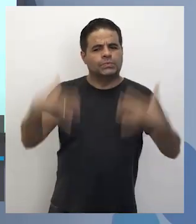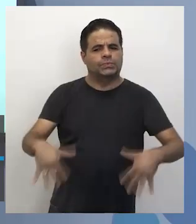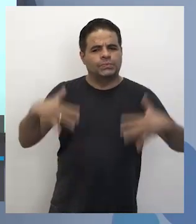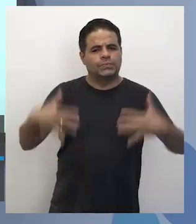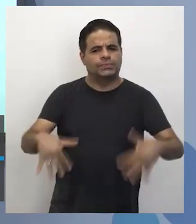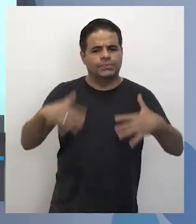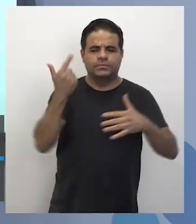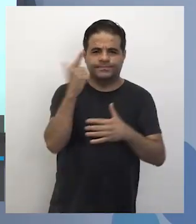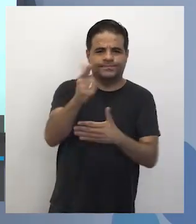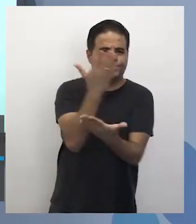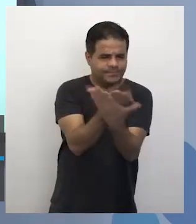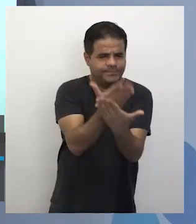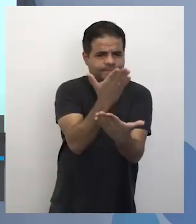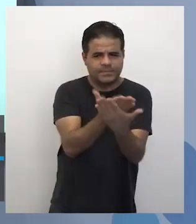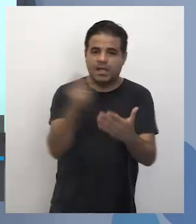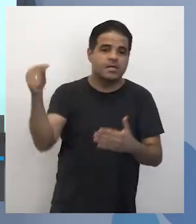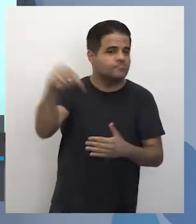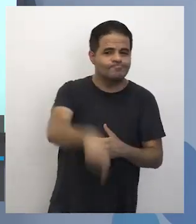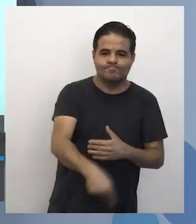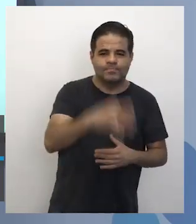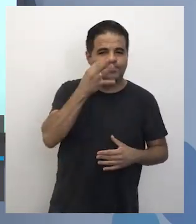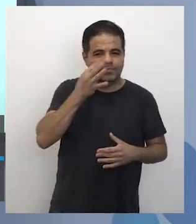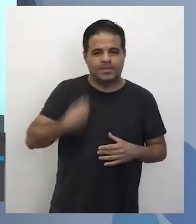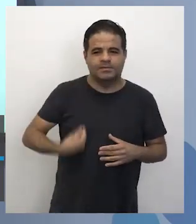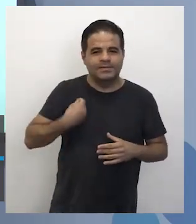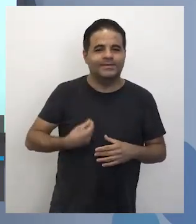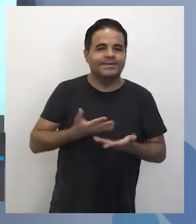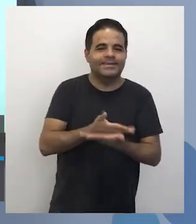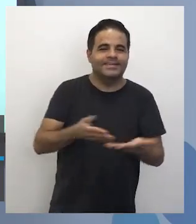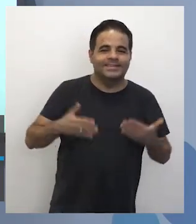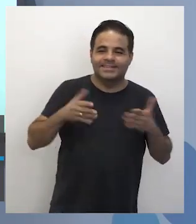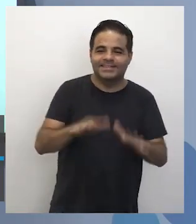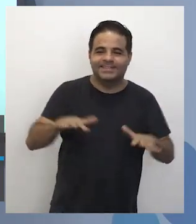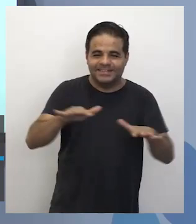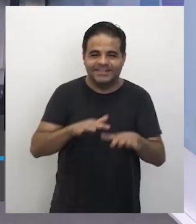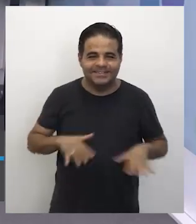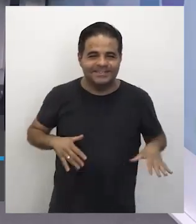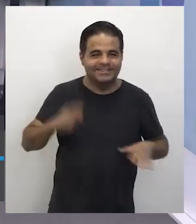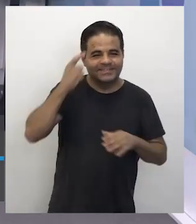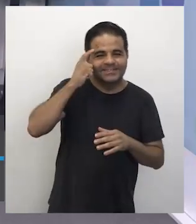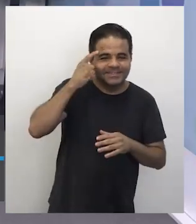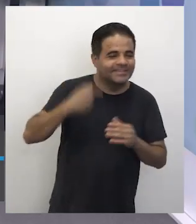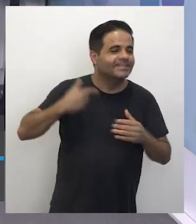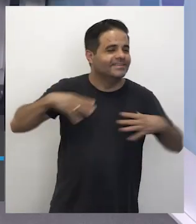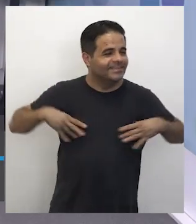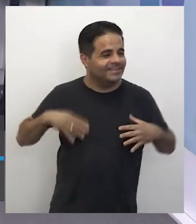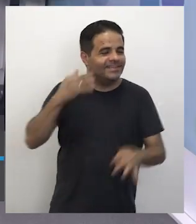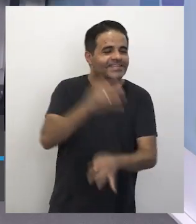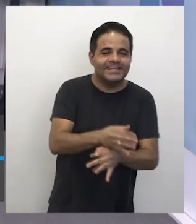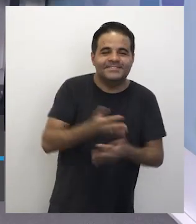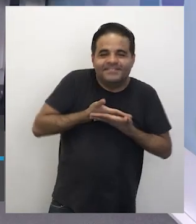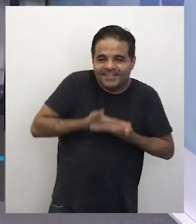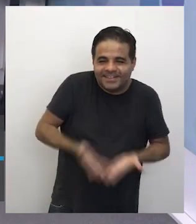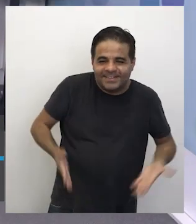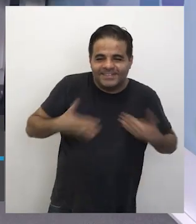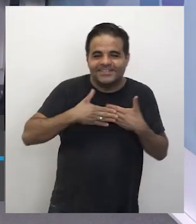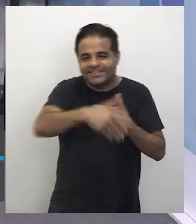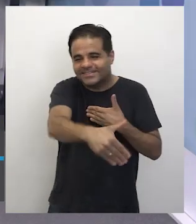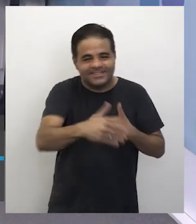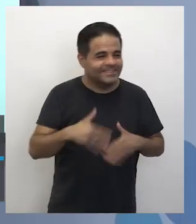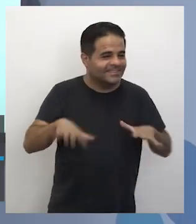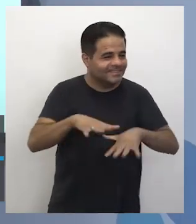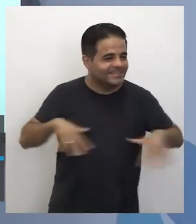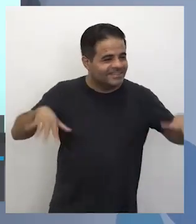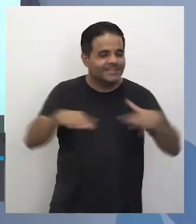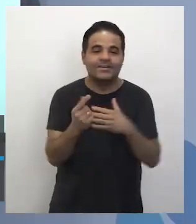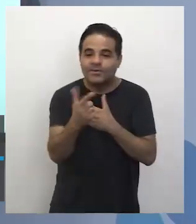porque na próxima aula o Giba não estará aqui conosco, o Giba estará de férias lá em Acapulco ou Havaí. Chapolin Colorado. Aí,